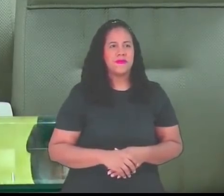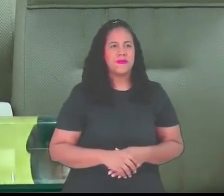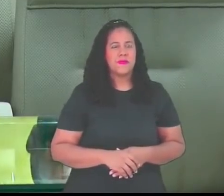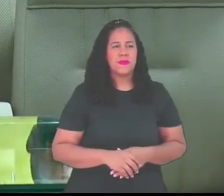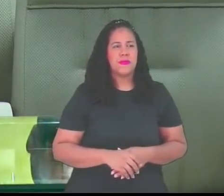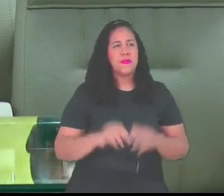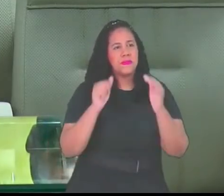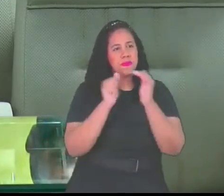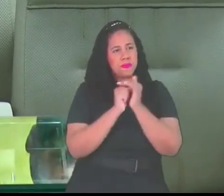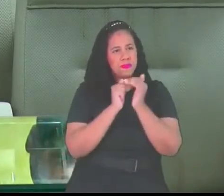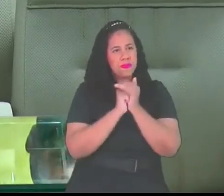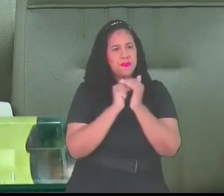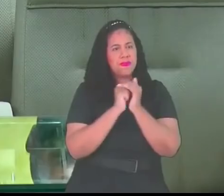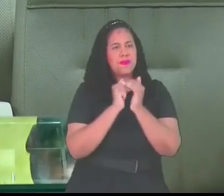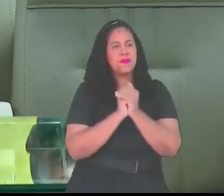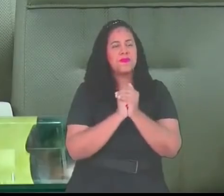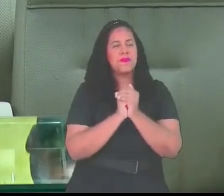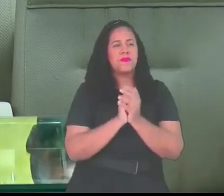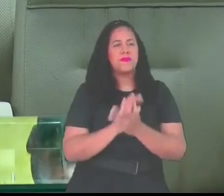Amém.